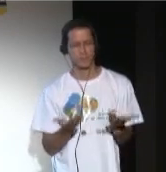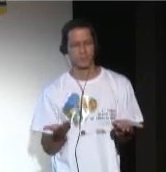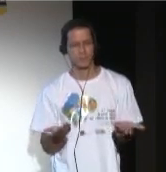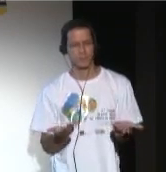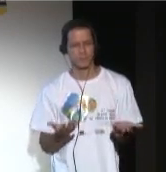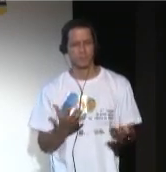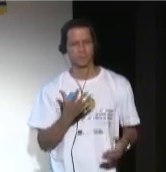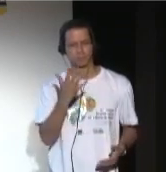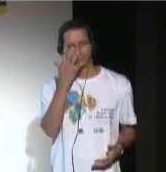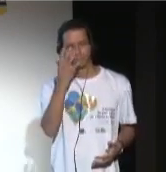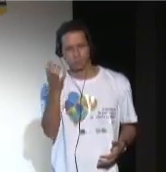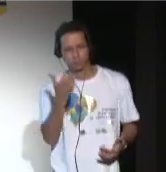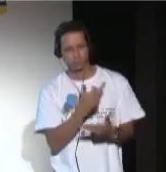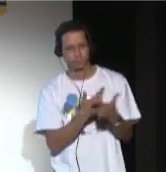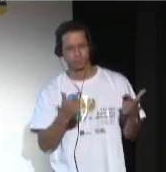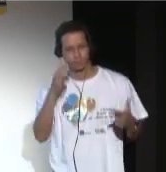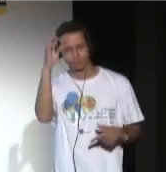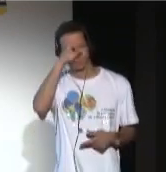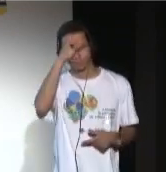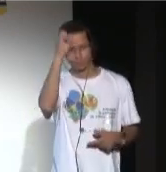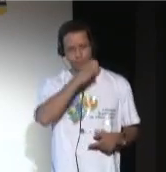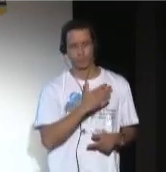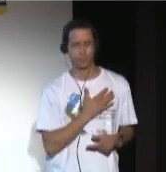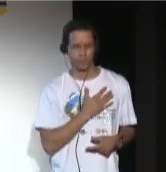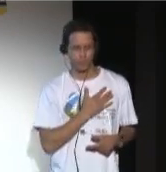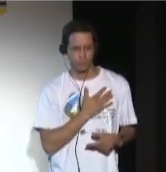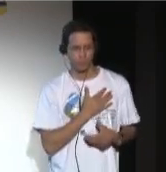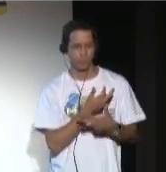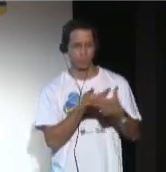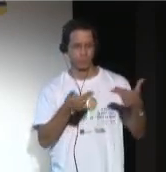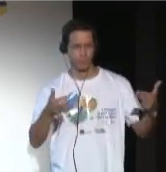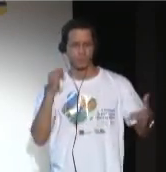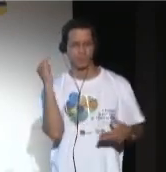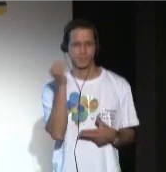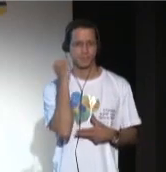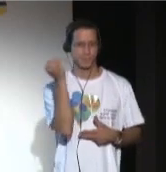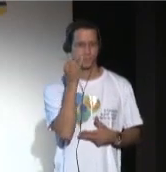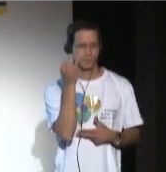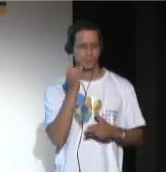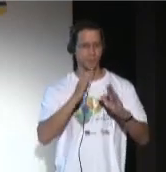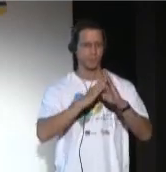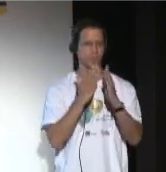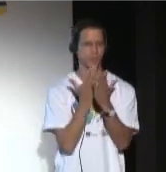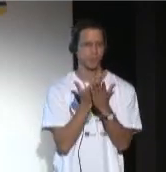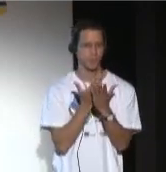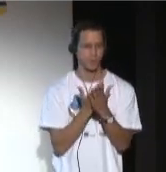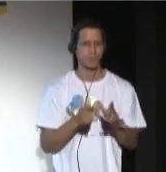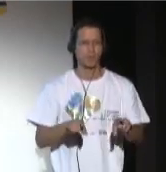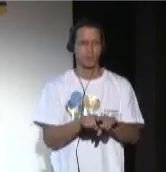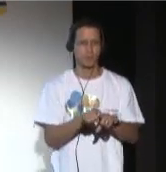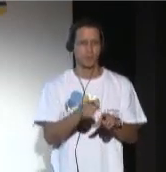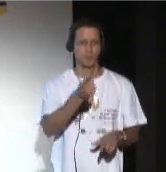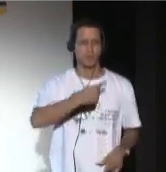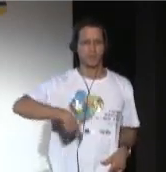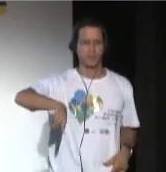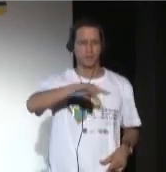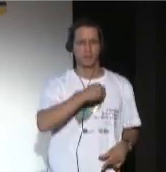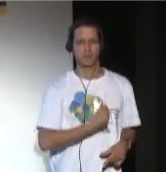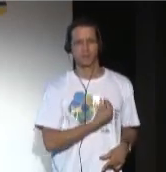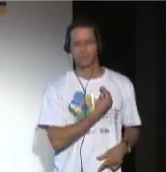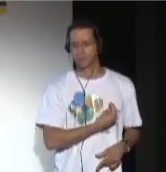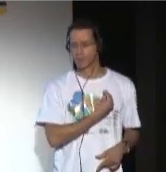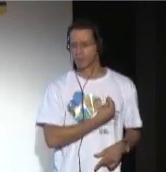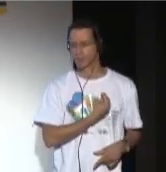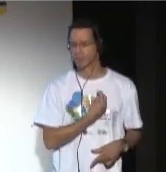ser apaixonado pelo aprendizado, são coisas importantes não só para a escola, mas também na nossa vida.